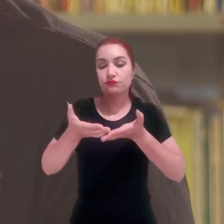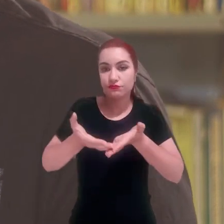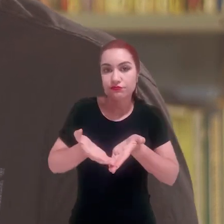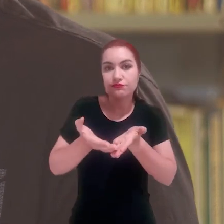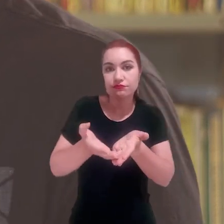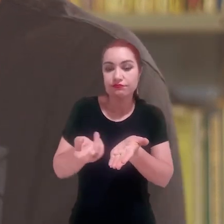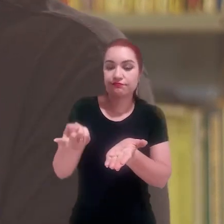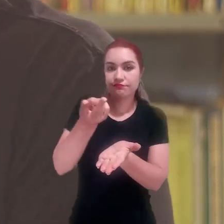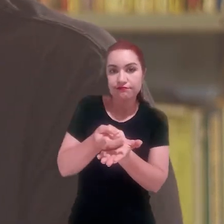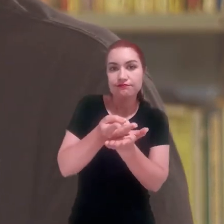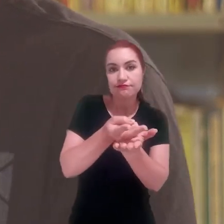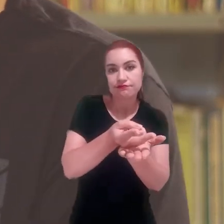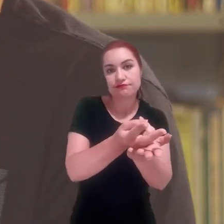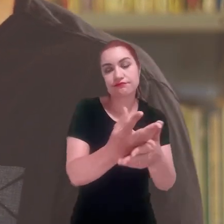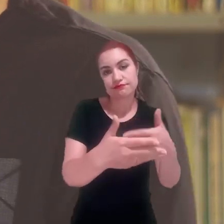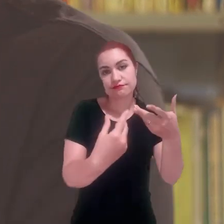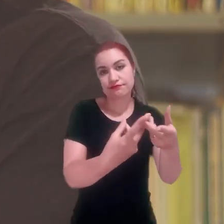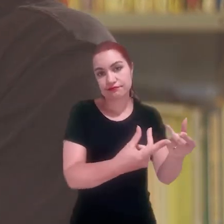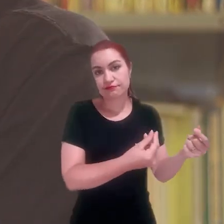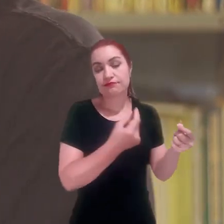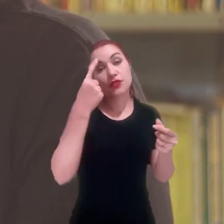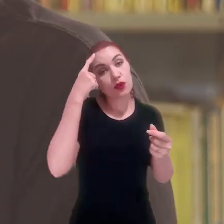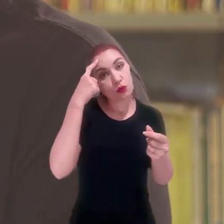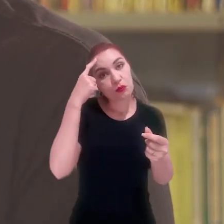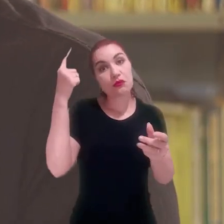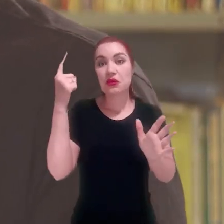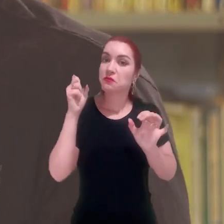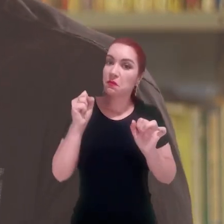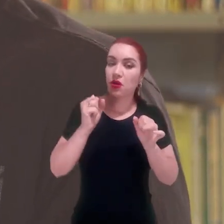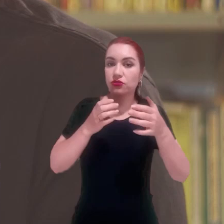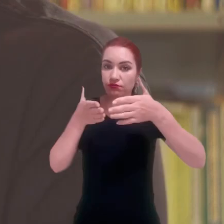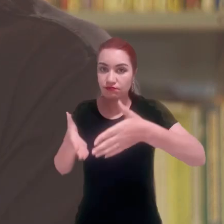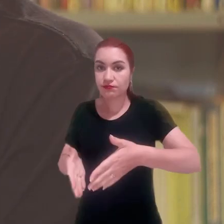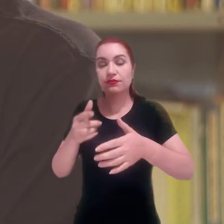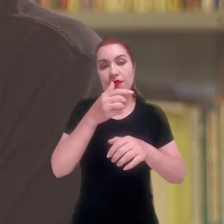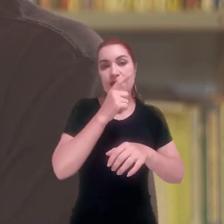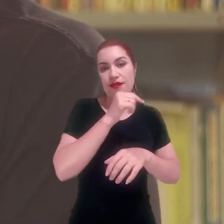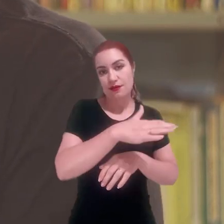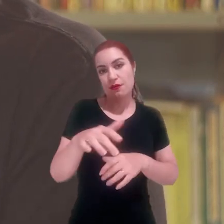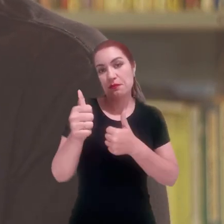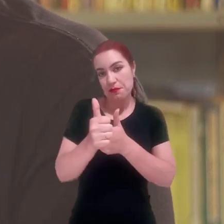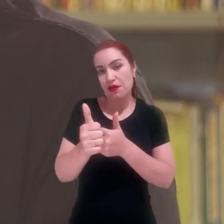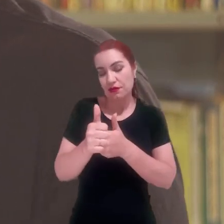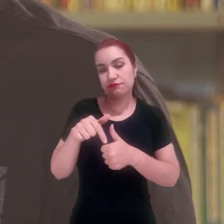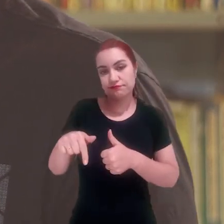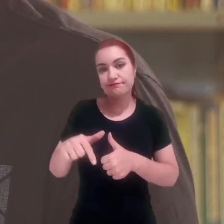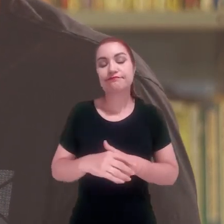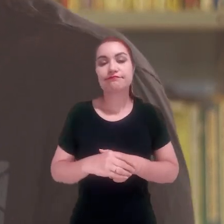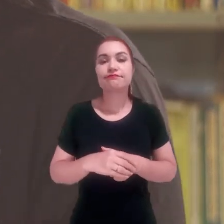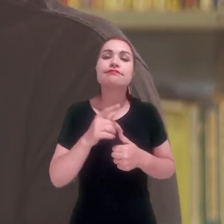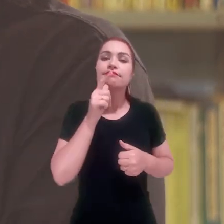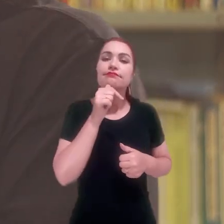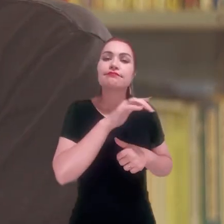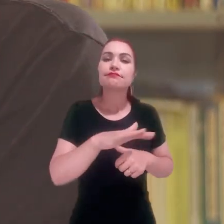rio. Eu acredito que seja muito provável, então, que ele seja enterrado na beirada de um rio. E o que conta também dentro dessa história é que esse rio teria